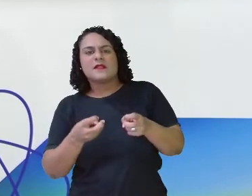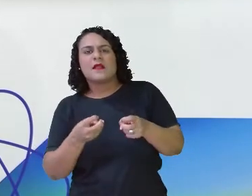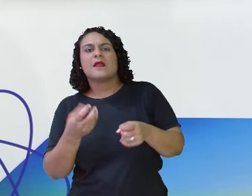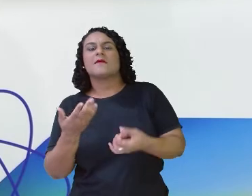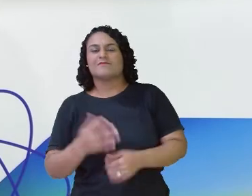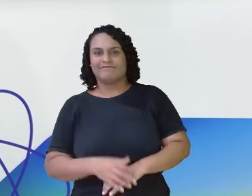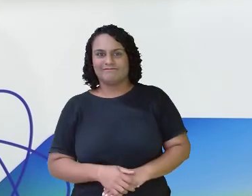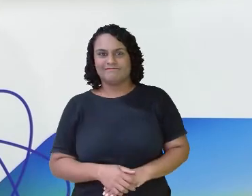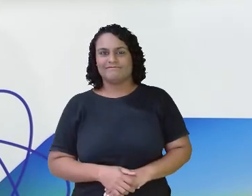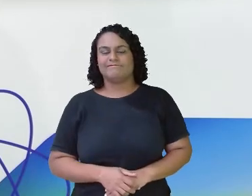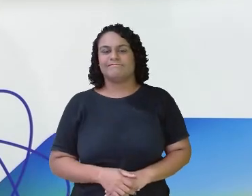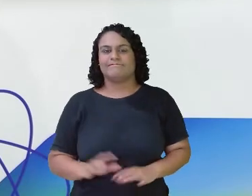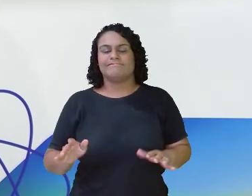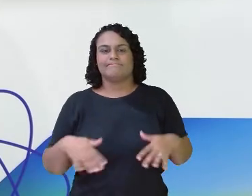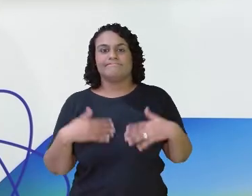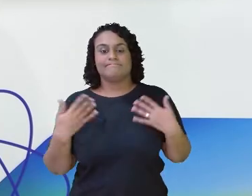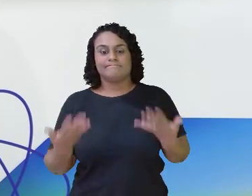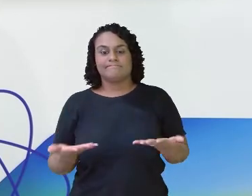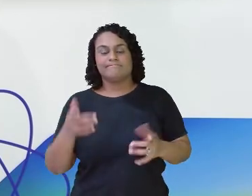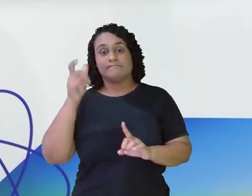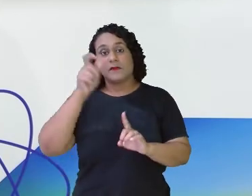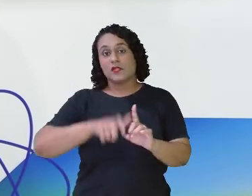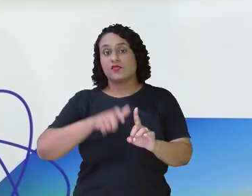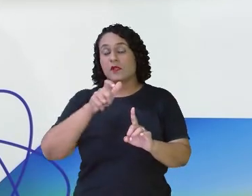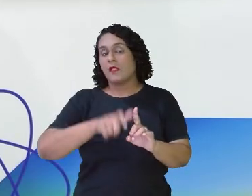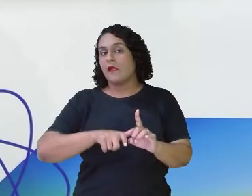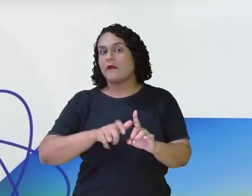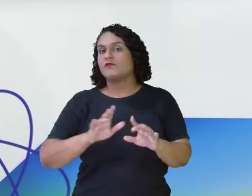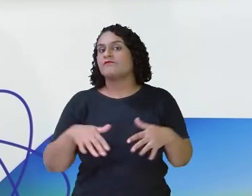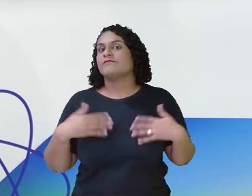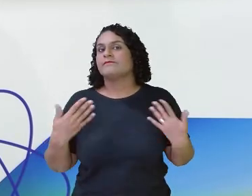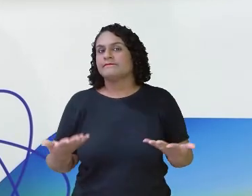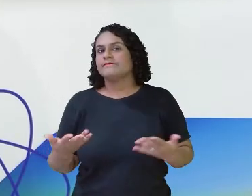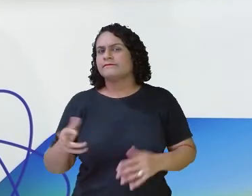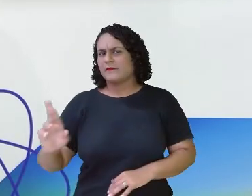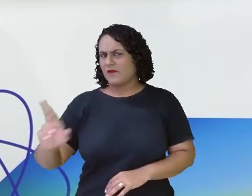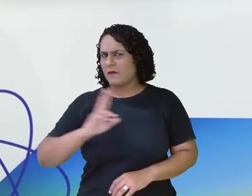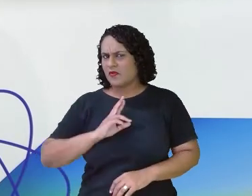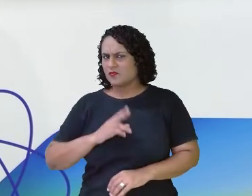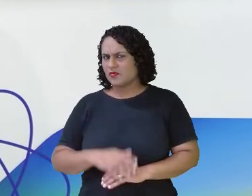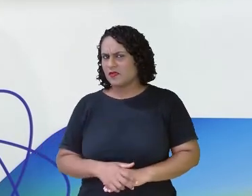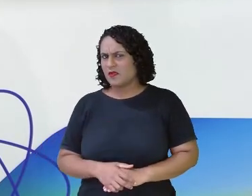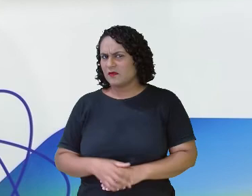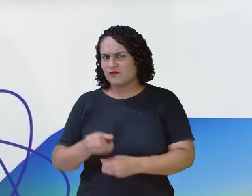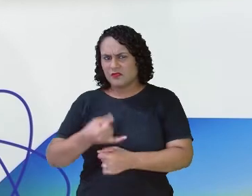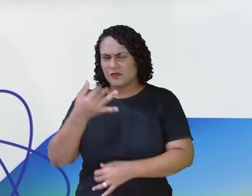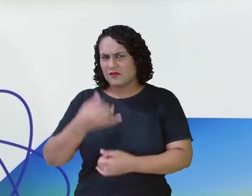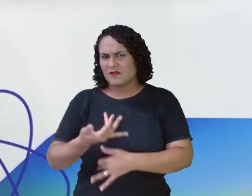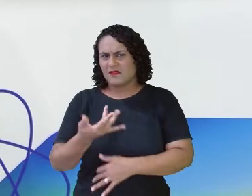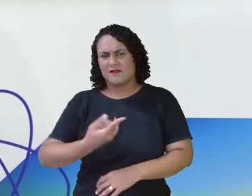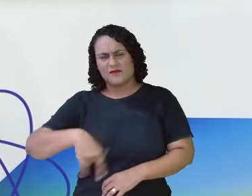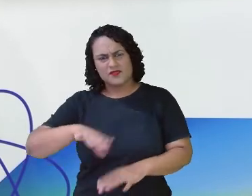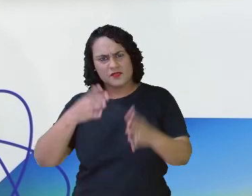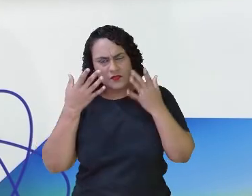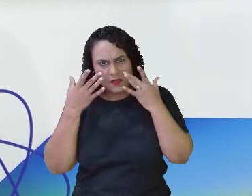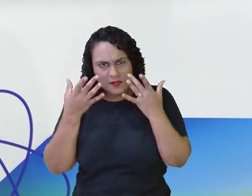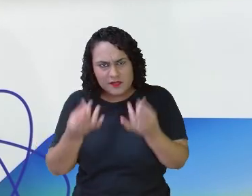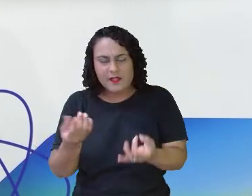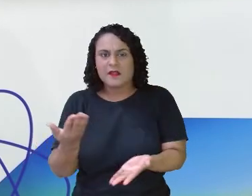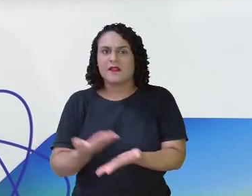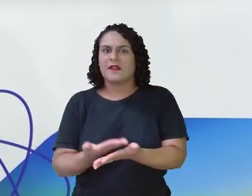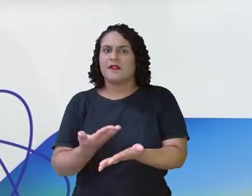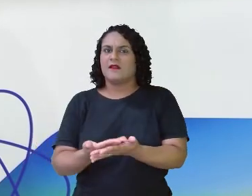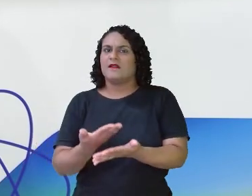ajudar bastante. E aí, quem são as personagens? Vocês não vão me responder no chat hoje. Estão tão atentos à aula